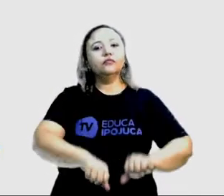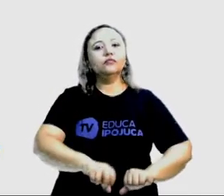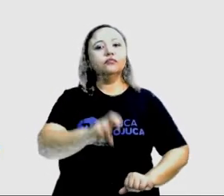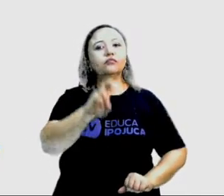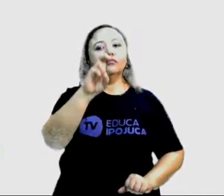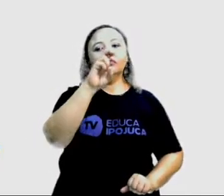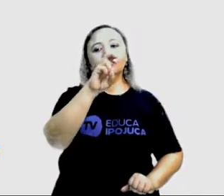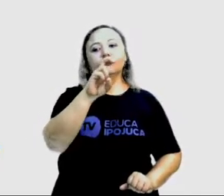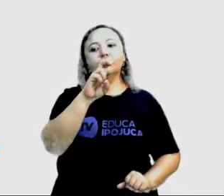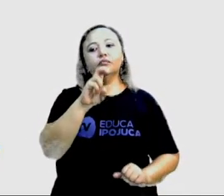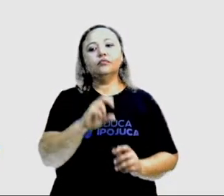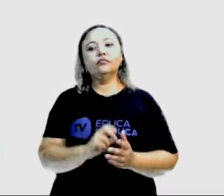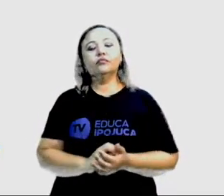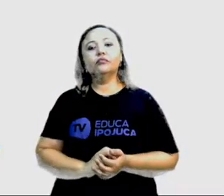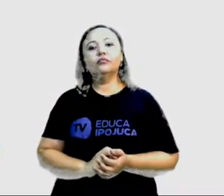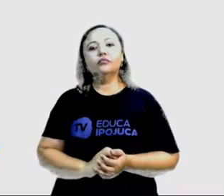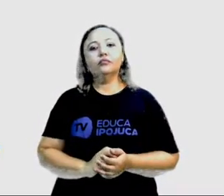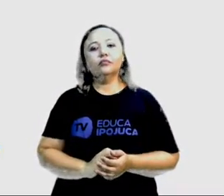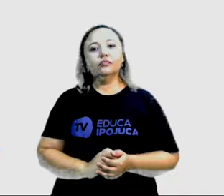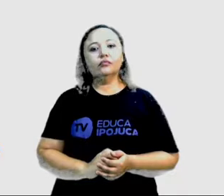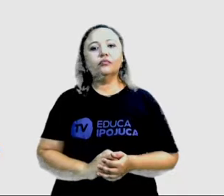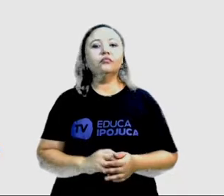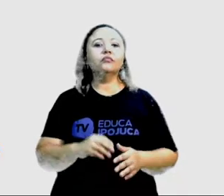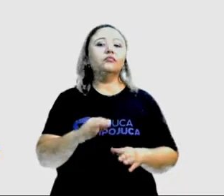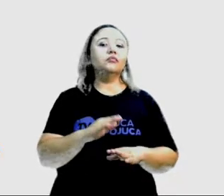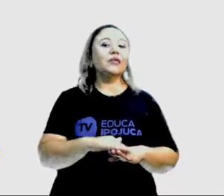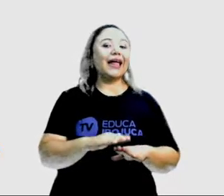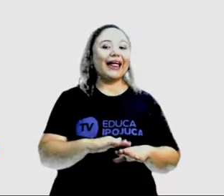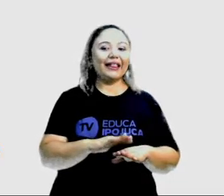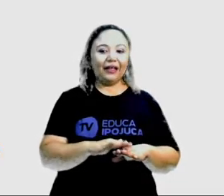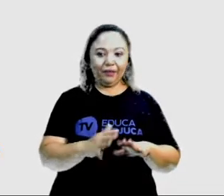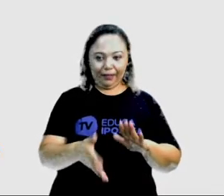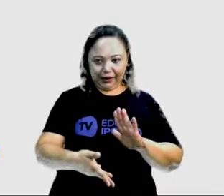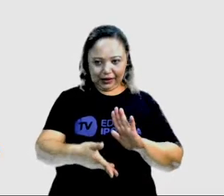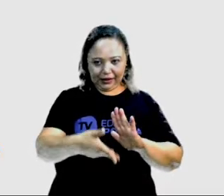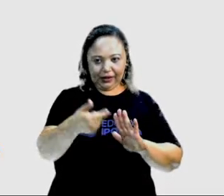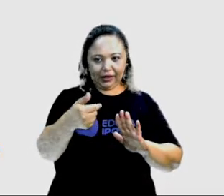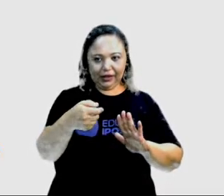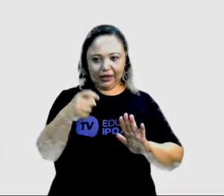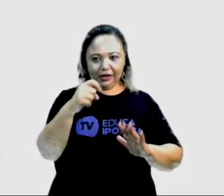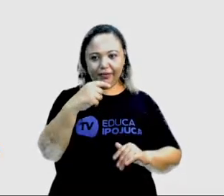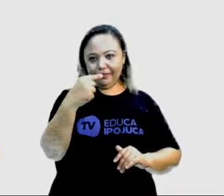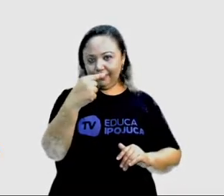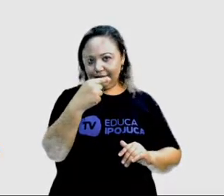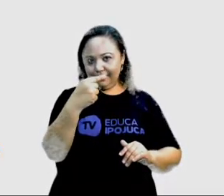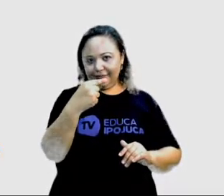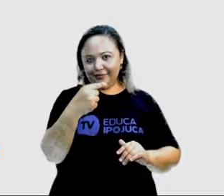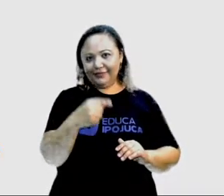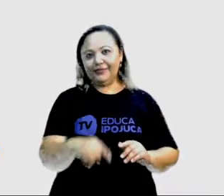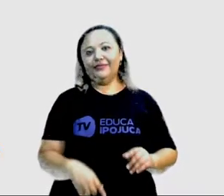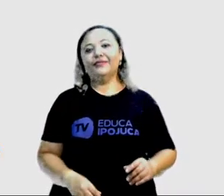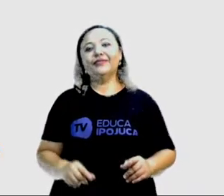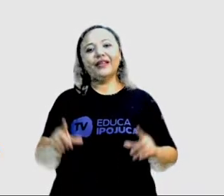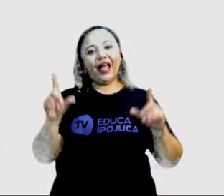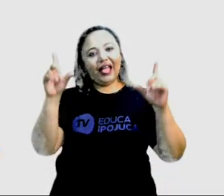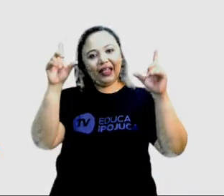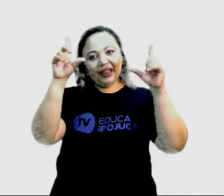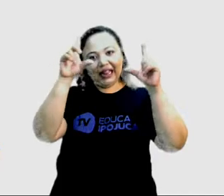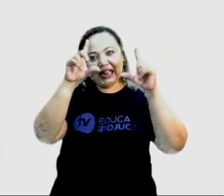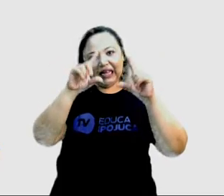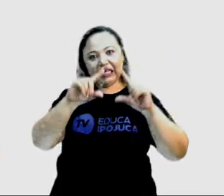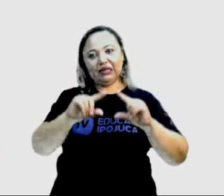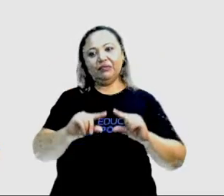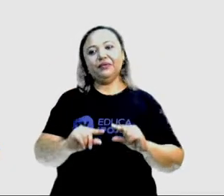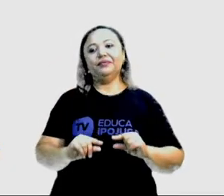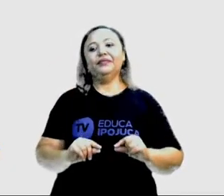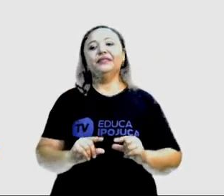esse problema matemático nos traz a ideia de tirar. Tirar vai nos remeter, vai